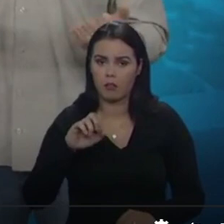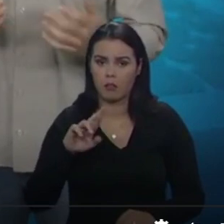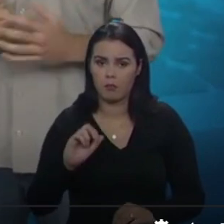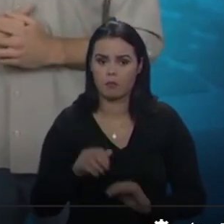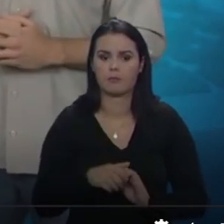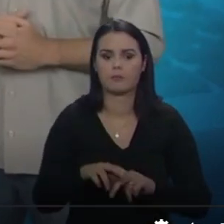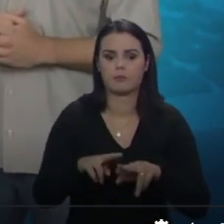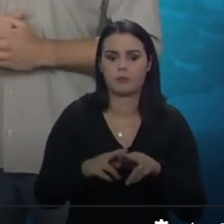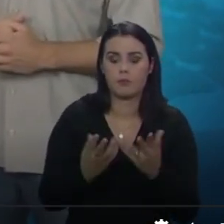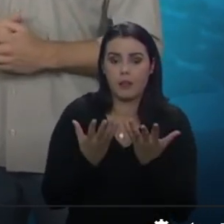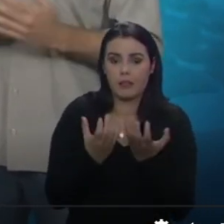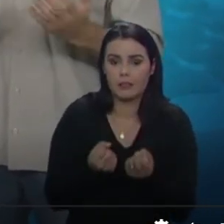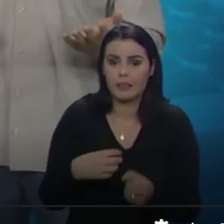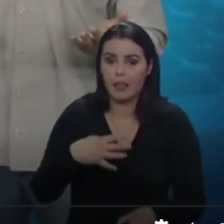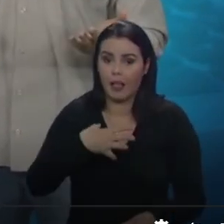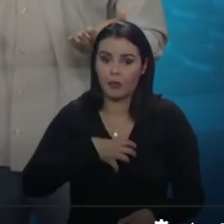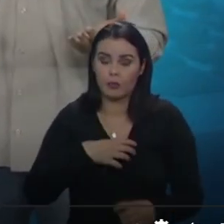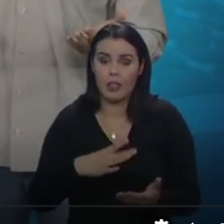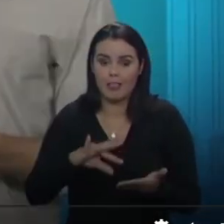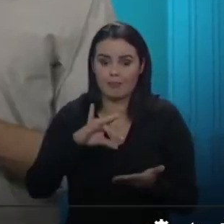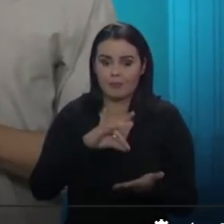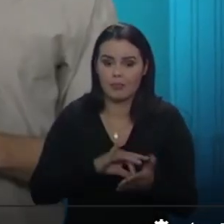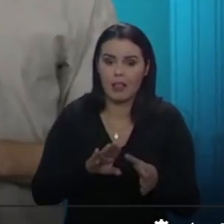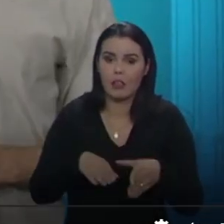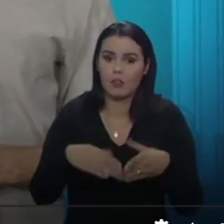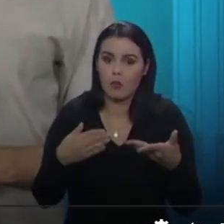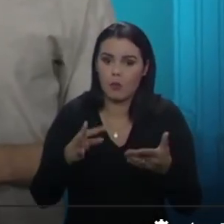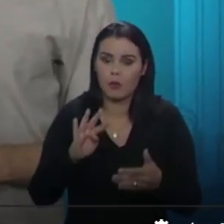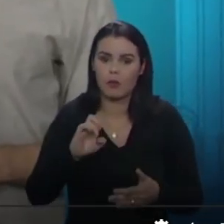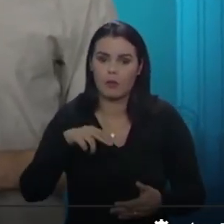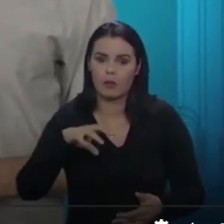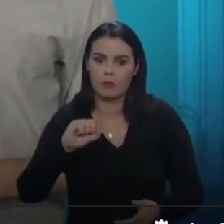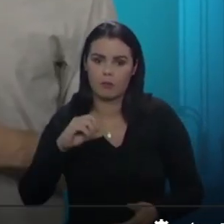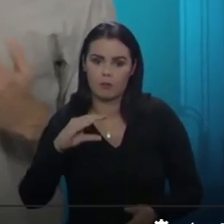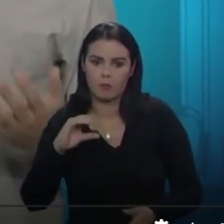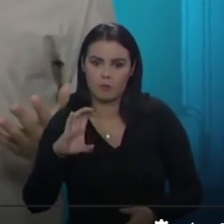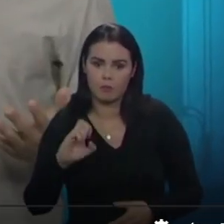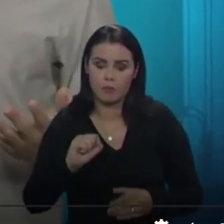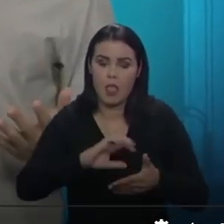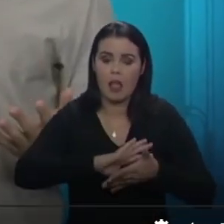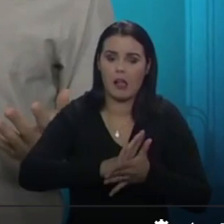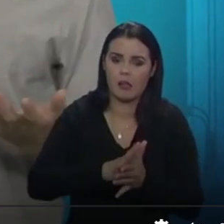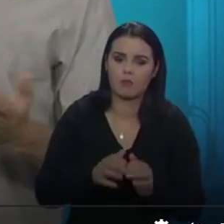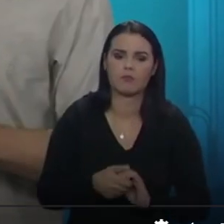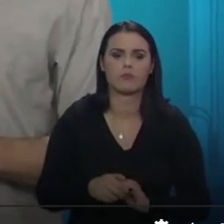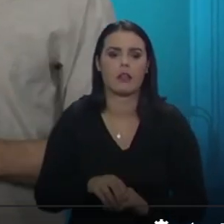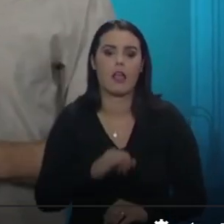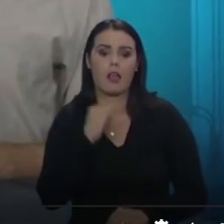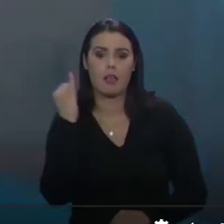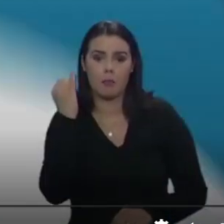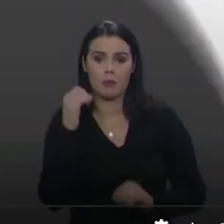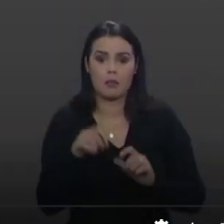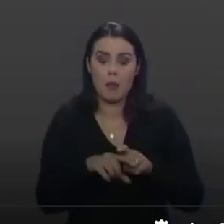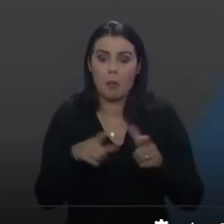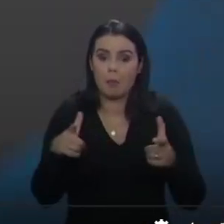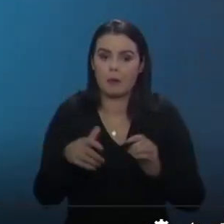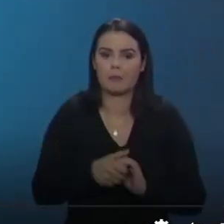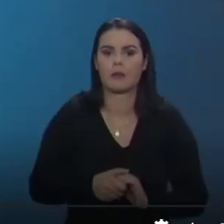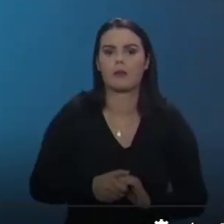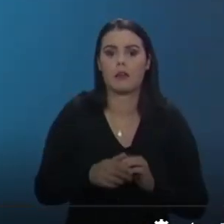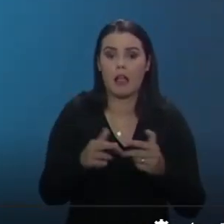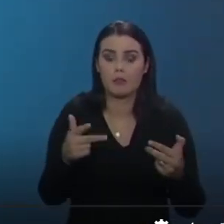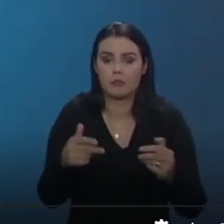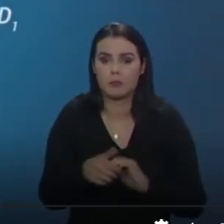original quando as tensões atuantes são removidas. Isso é válido para a maioria dos materiais comumente utilizados na construção civil. Em